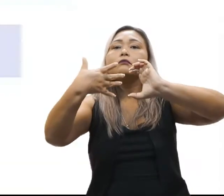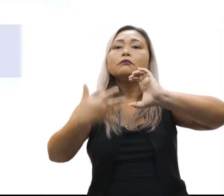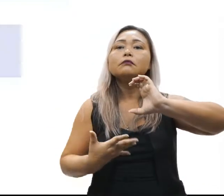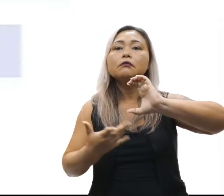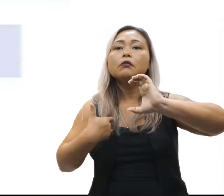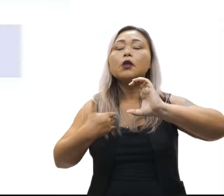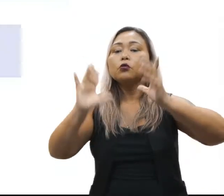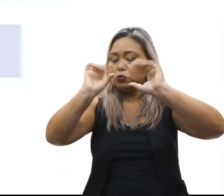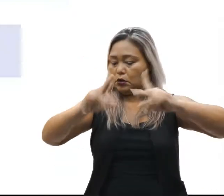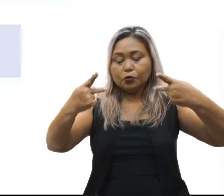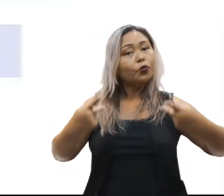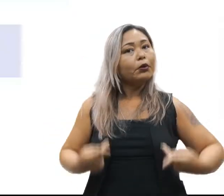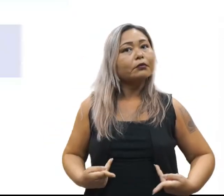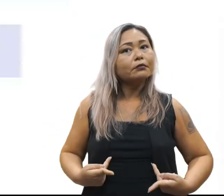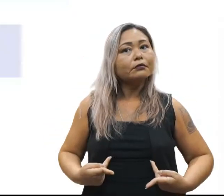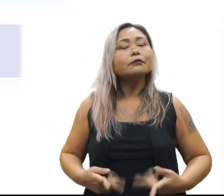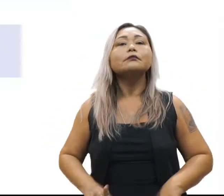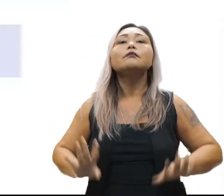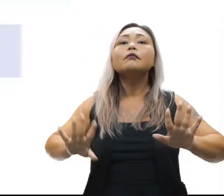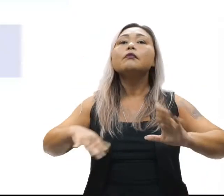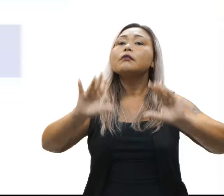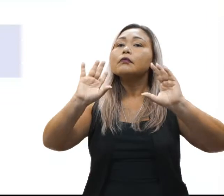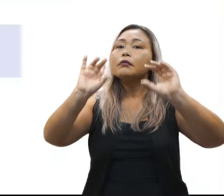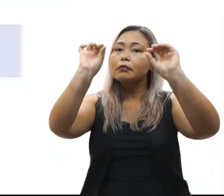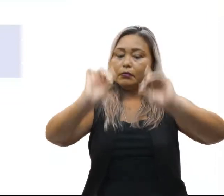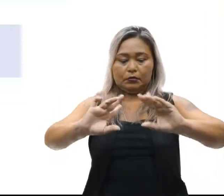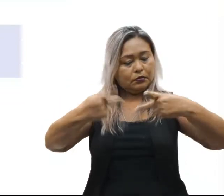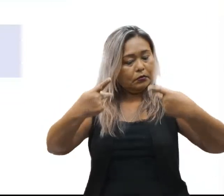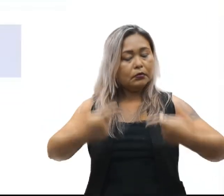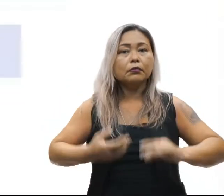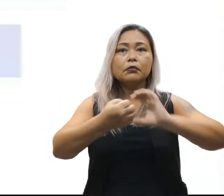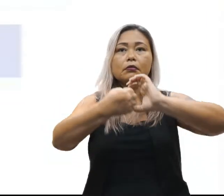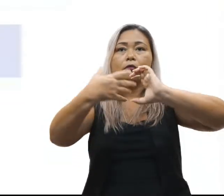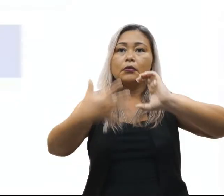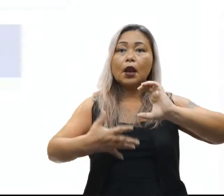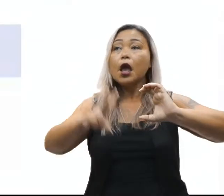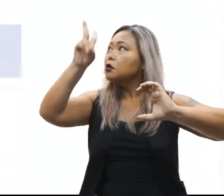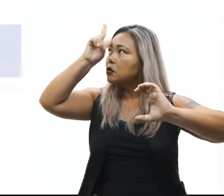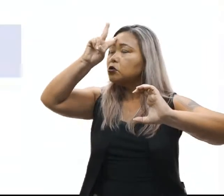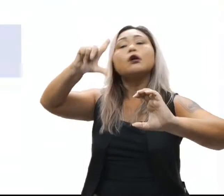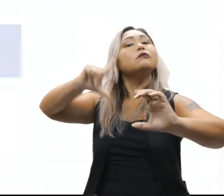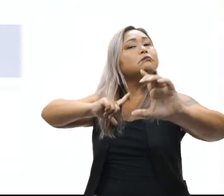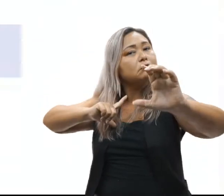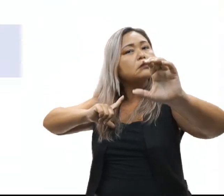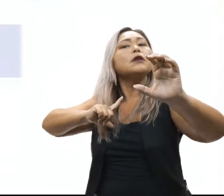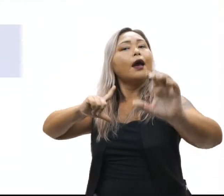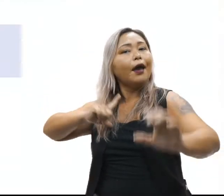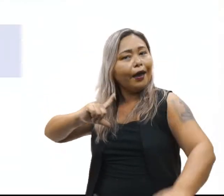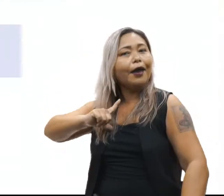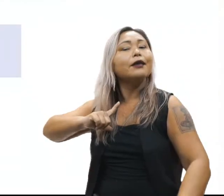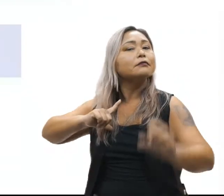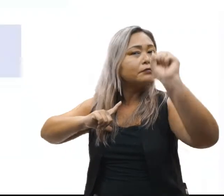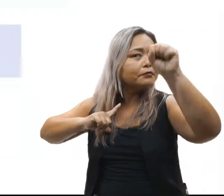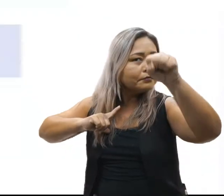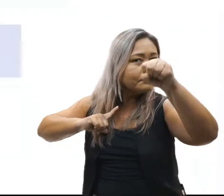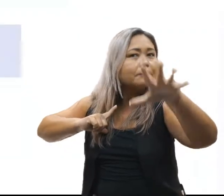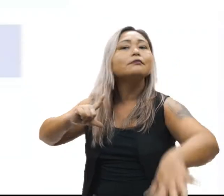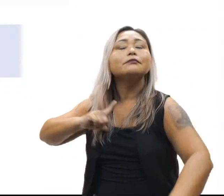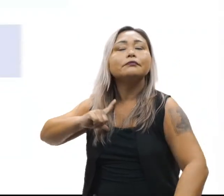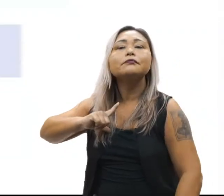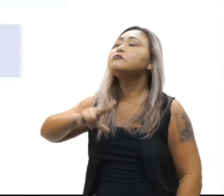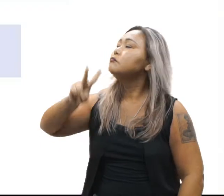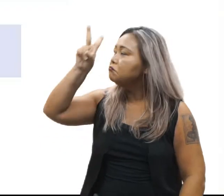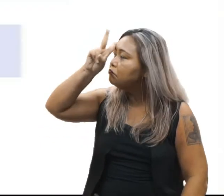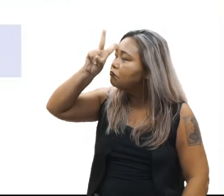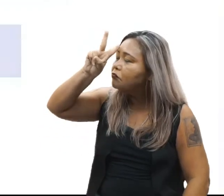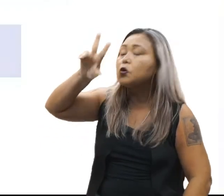direitos humanos. Então, os direitos humanos têm uma característica histórica? Tem, professor. Tem, sim. Eles são históricos